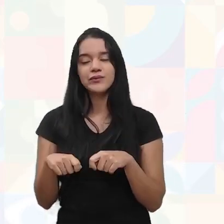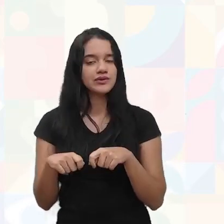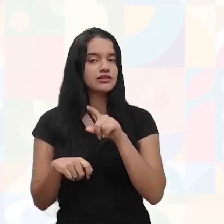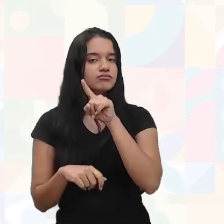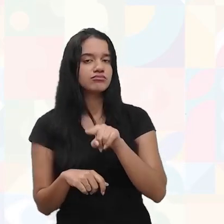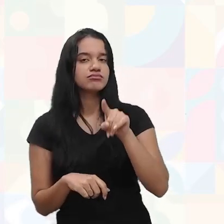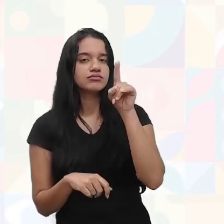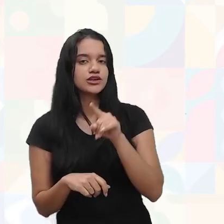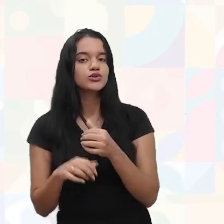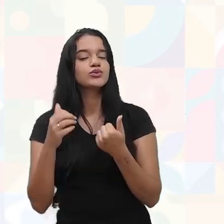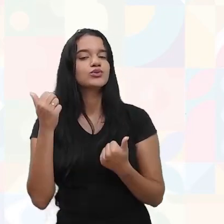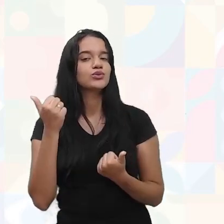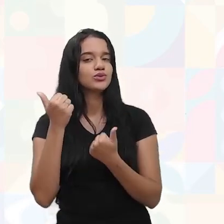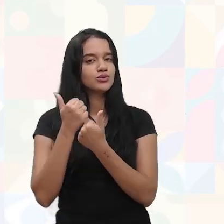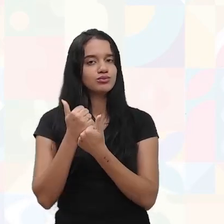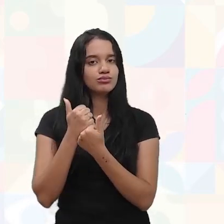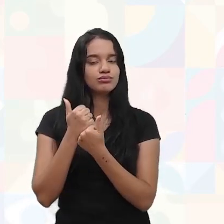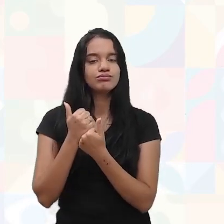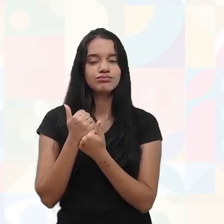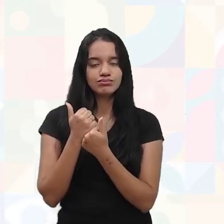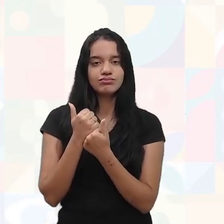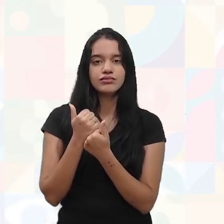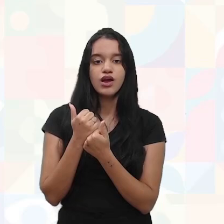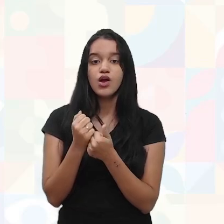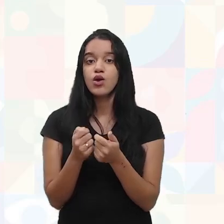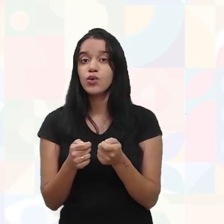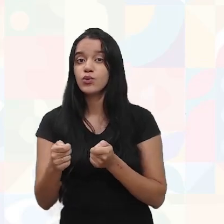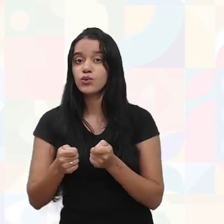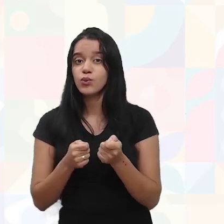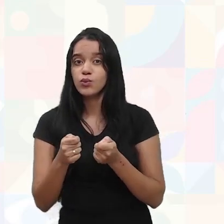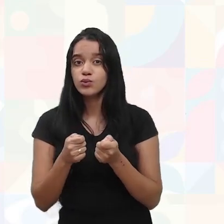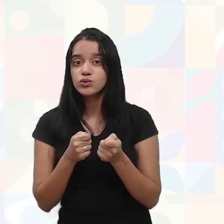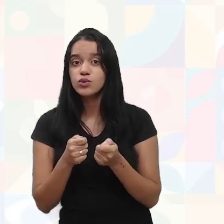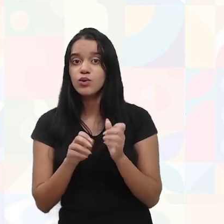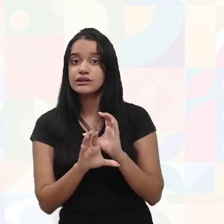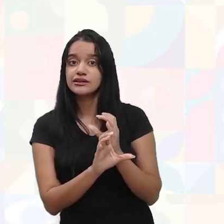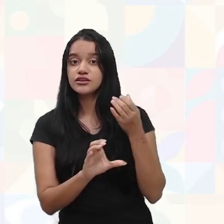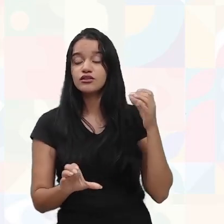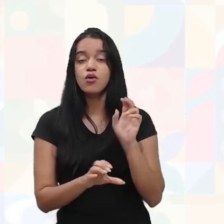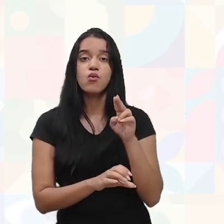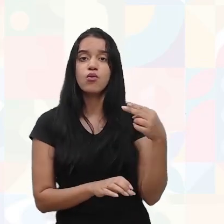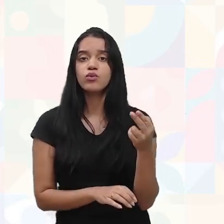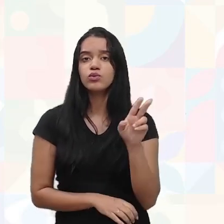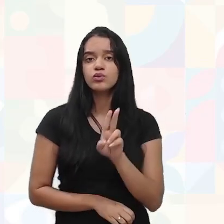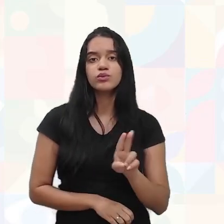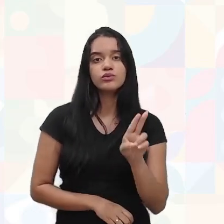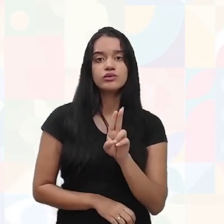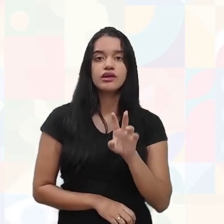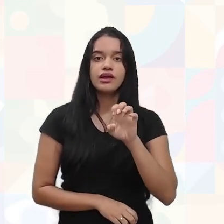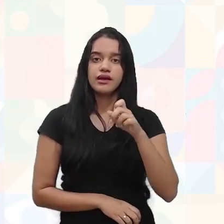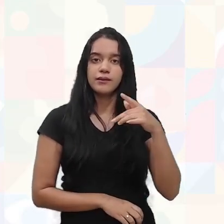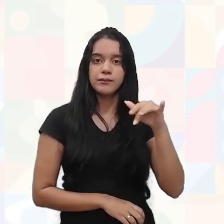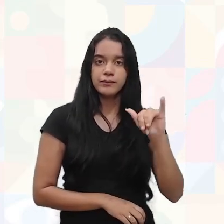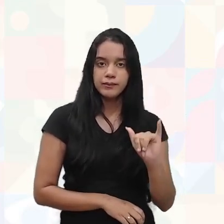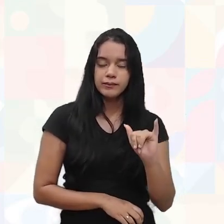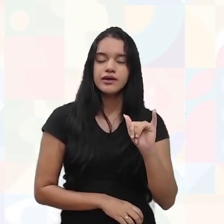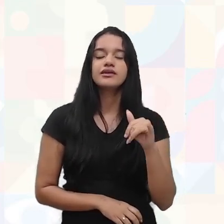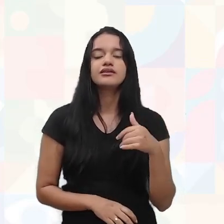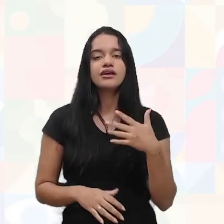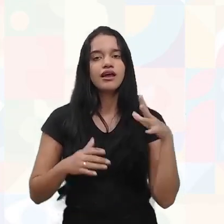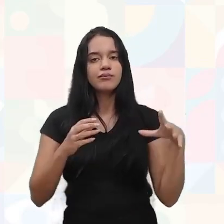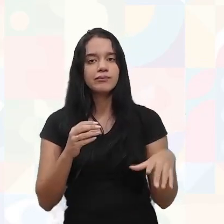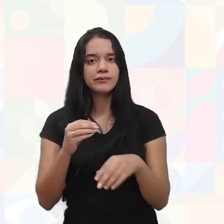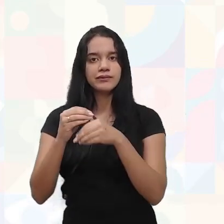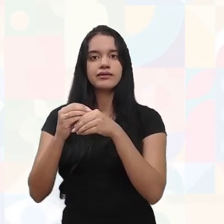a substituição não forem viáveis, o controle de engenharia ou o uso de equipamento de proteção coletiva é